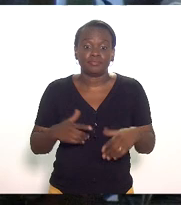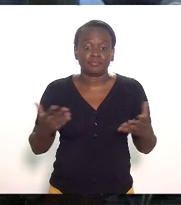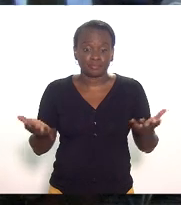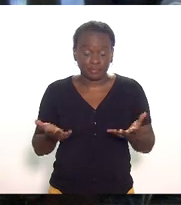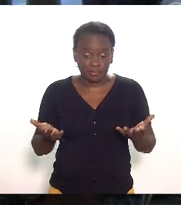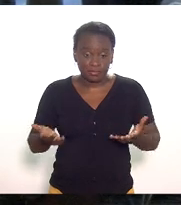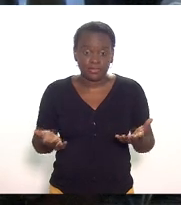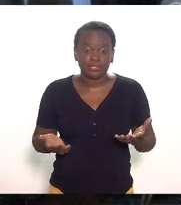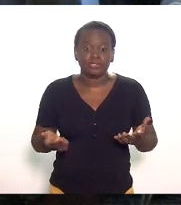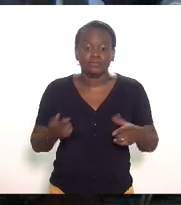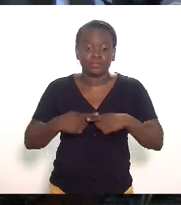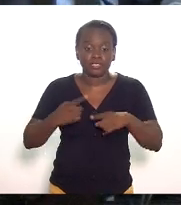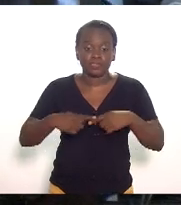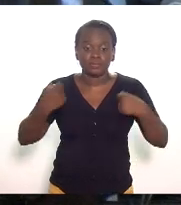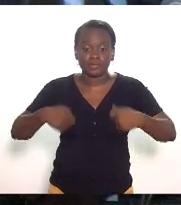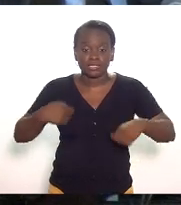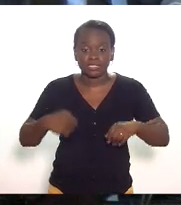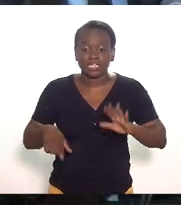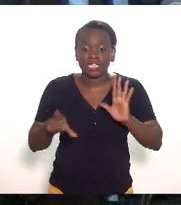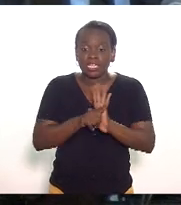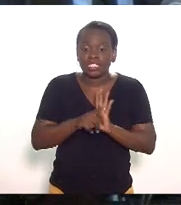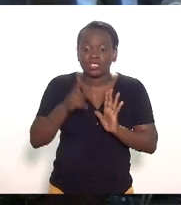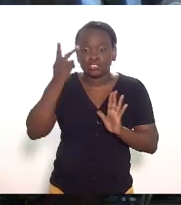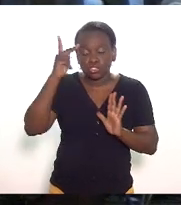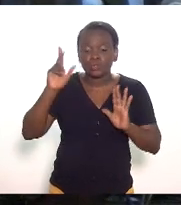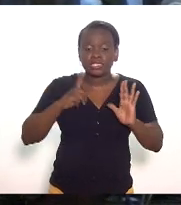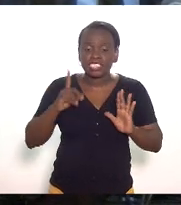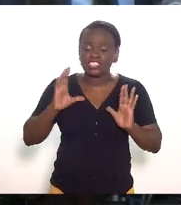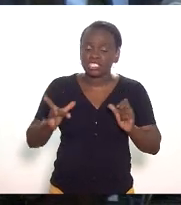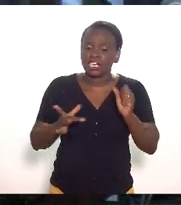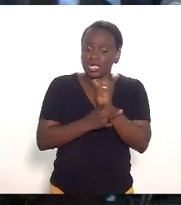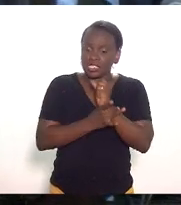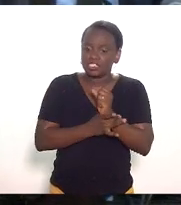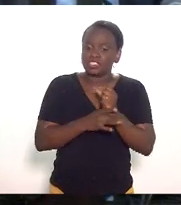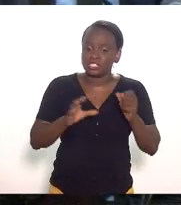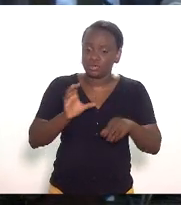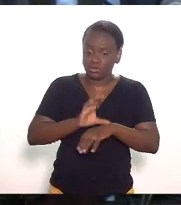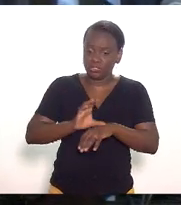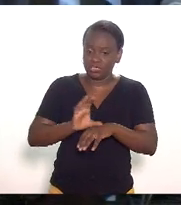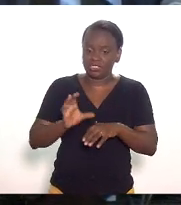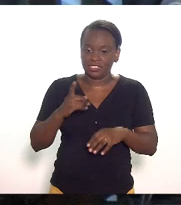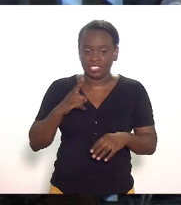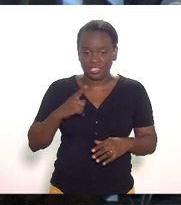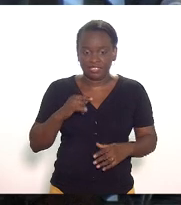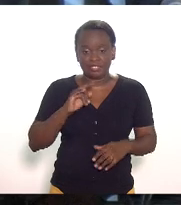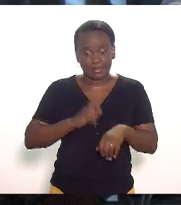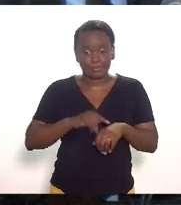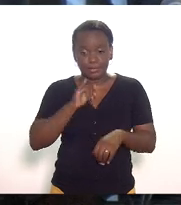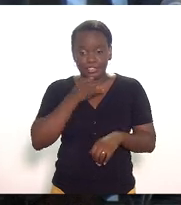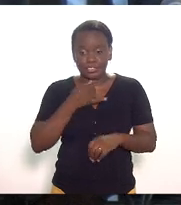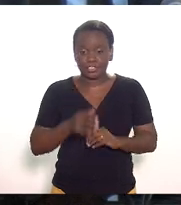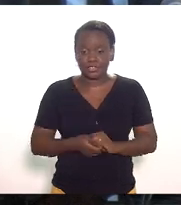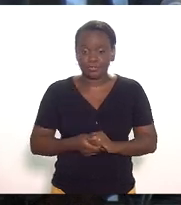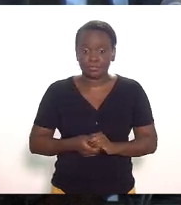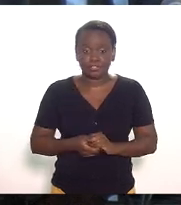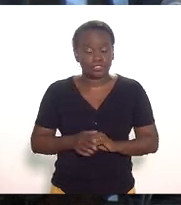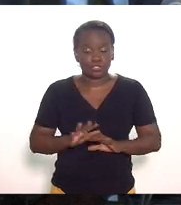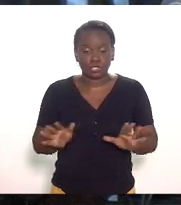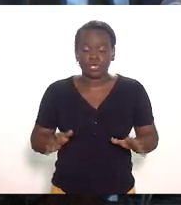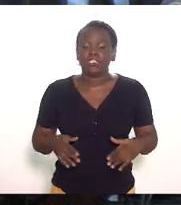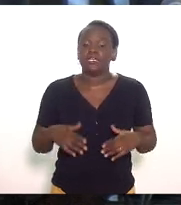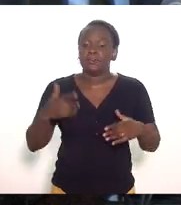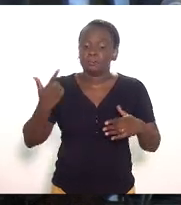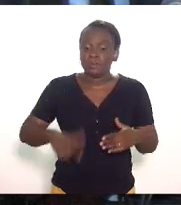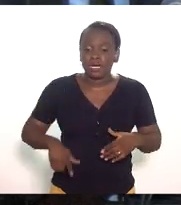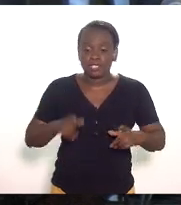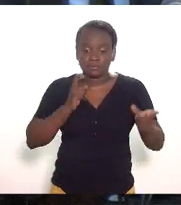triste tempos onde temos que legislar sobre o que já é garantido na Constituição. Tristes tempos. É só. Não havendo mais